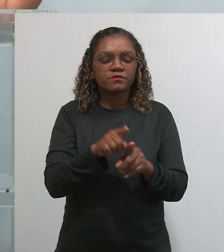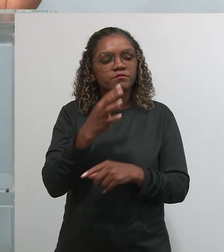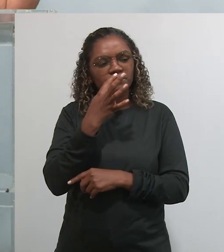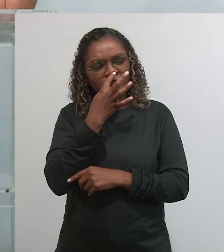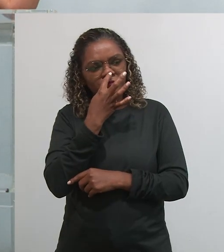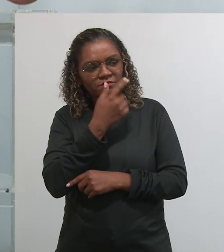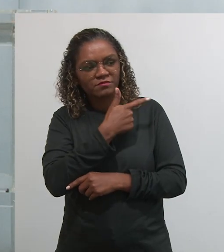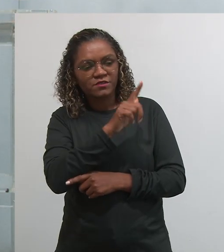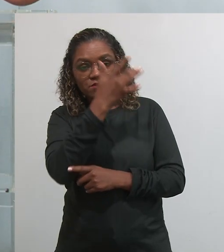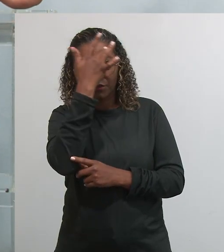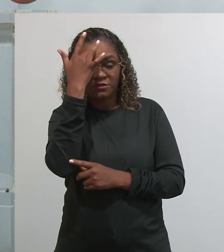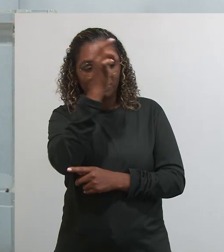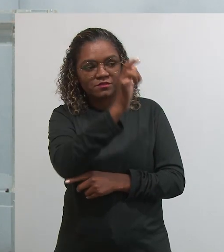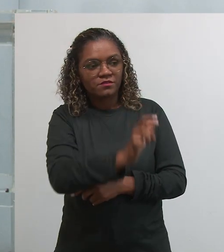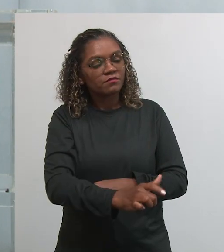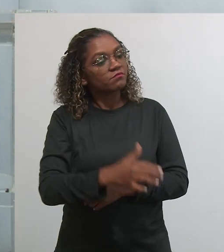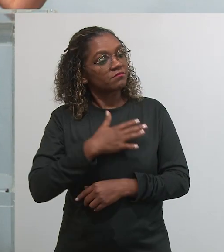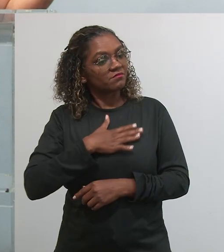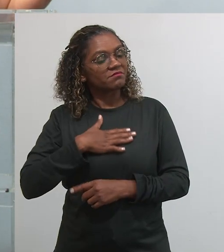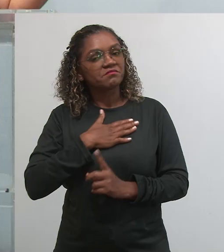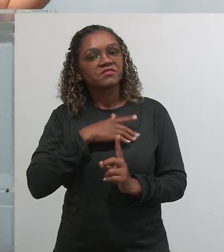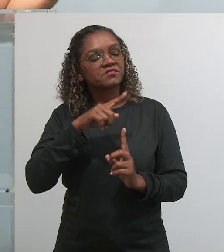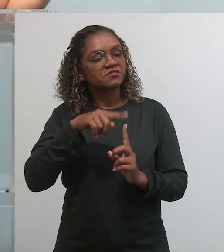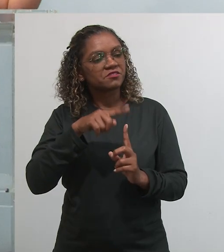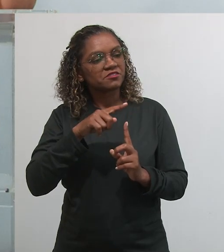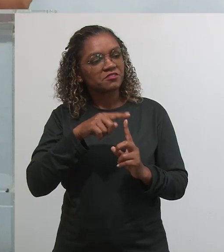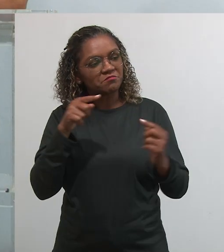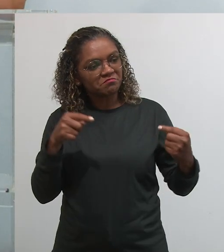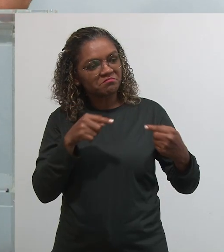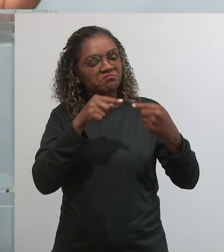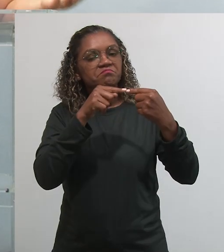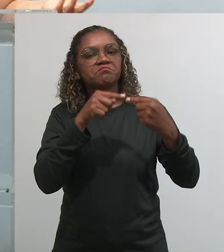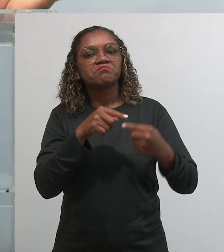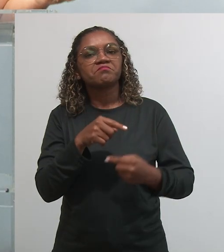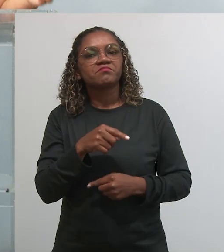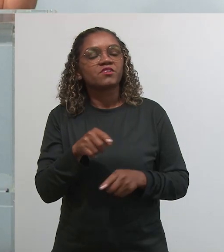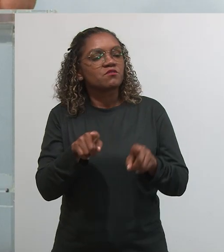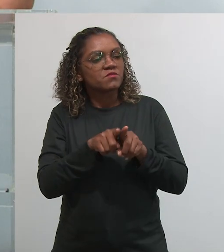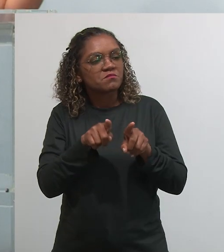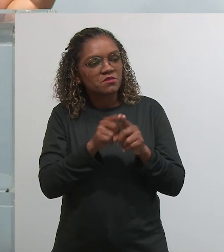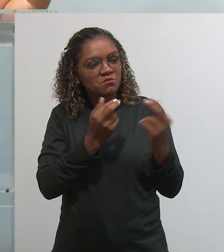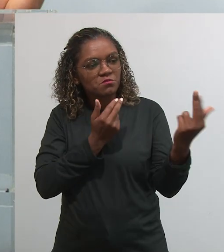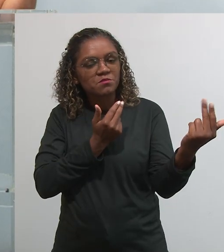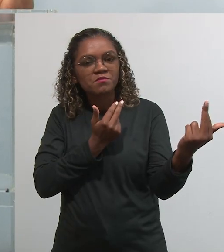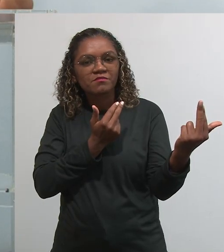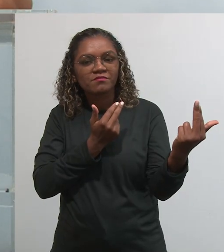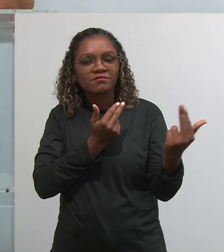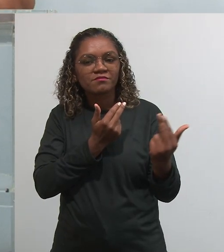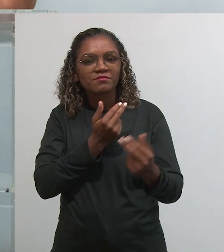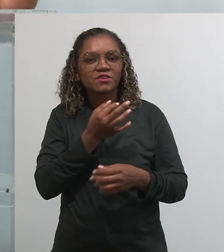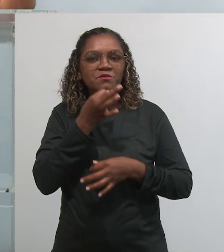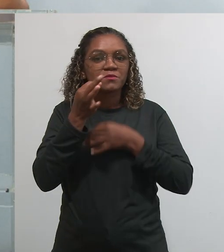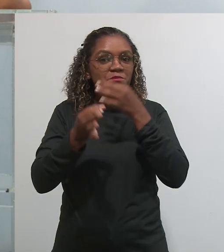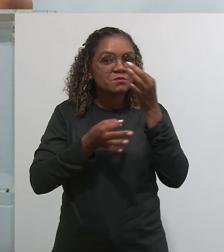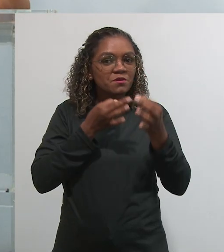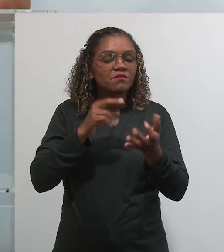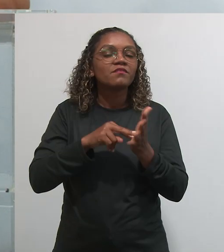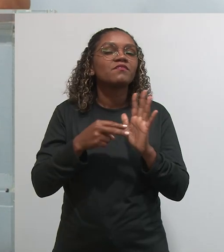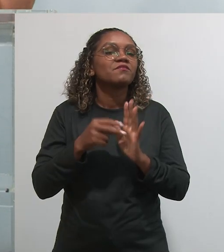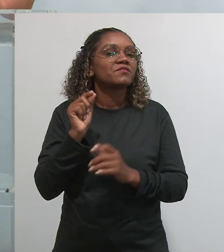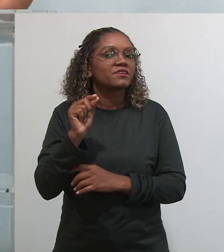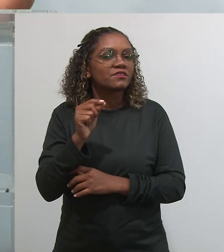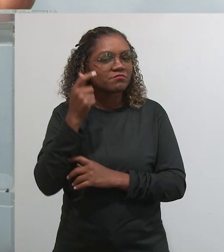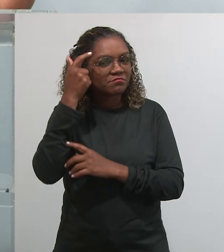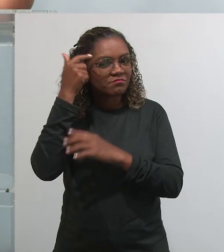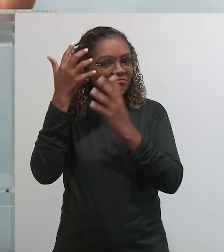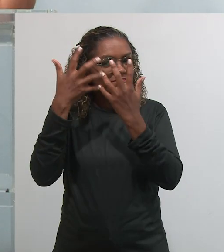você vê uma pessoa do jeito que você gostaria de ser ou de estar vestido, arrumado, e aí o que acontece? Você faz